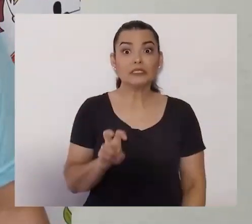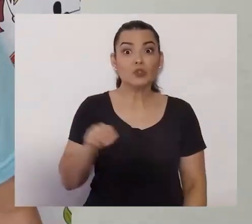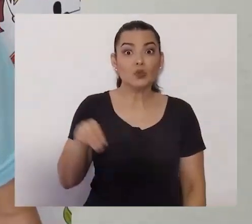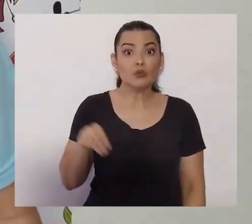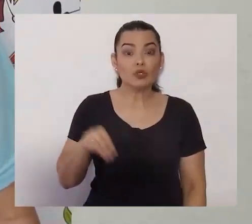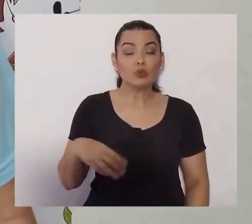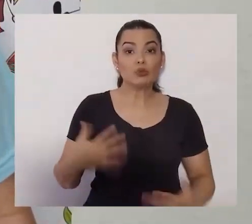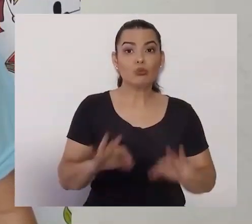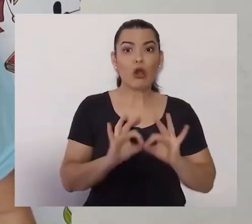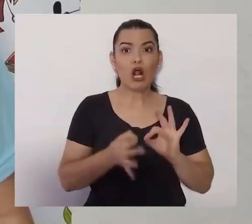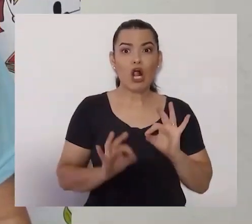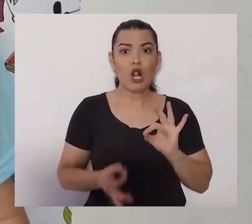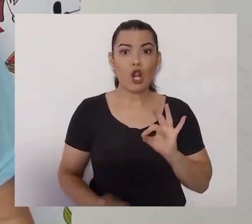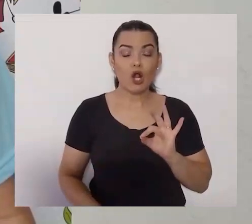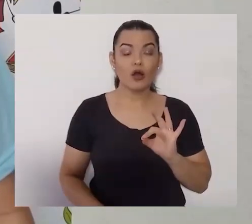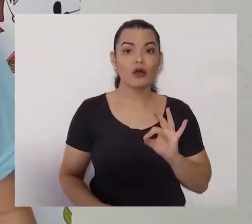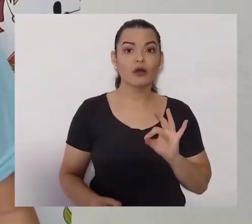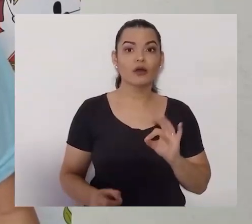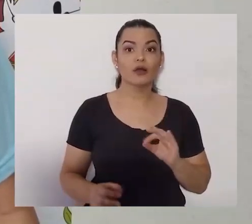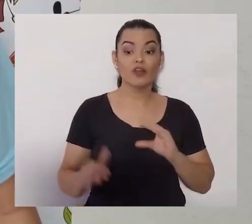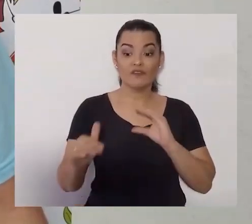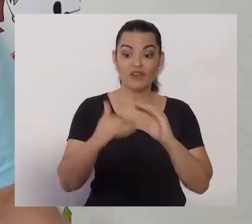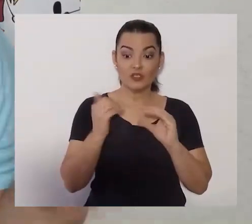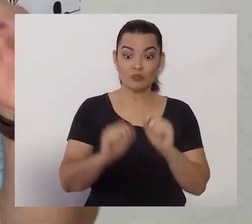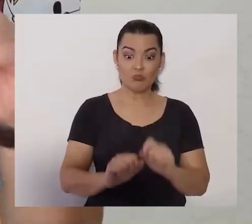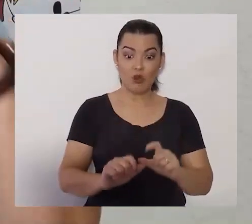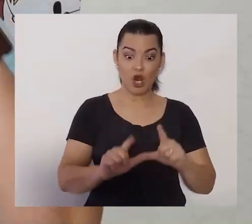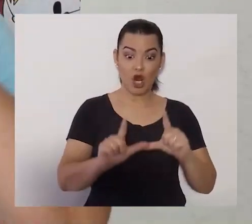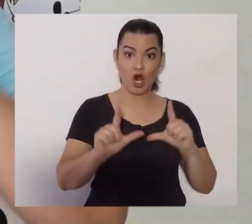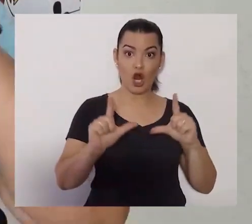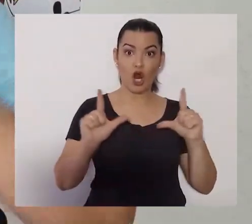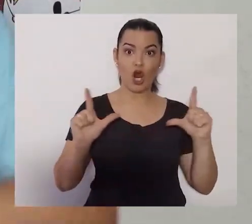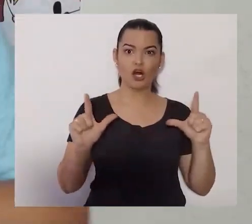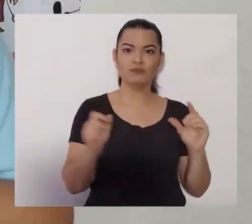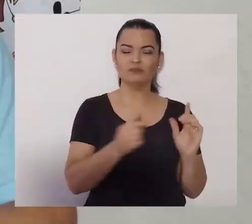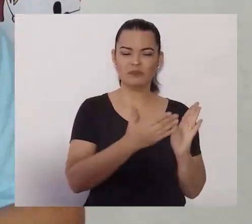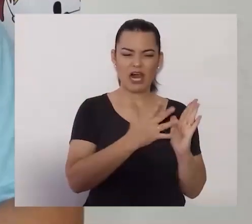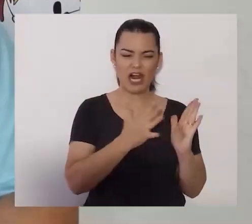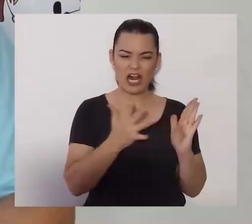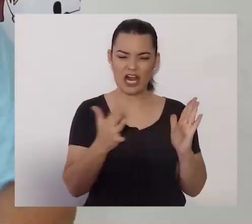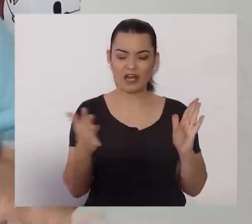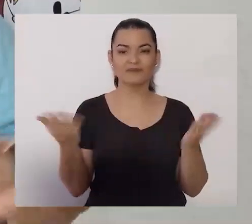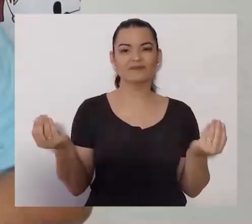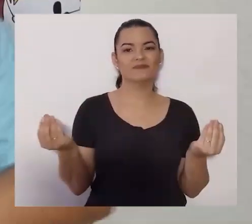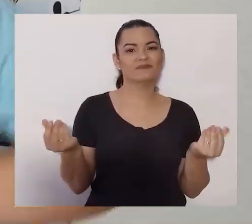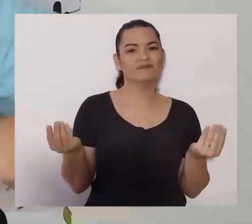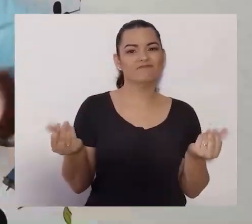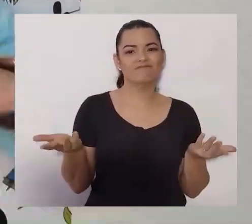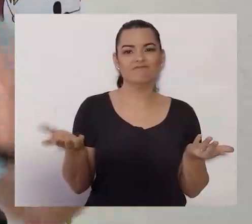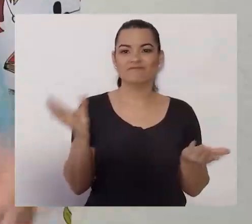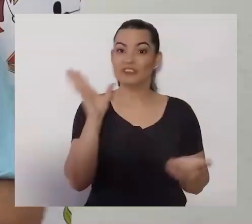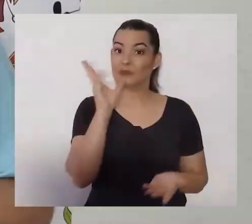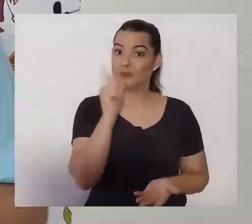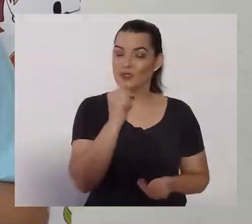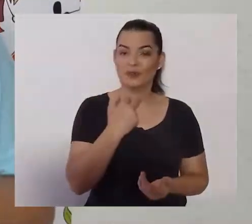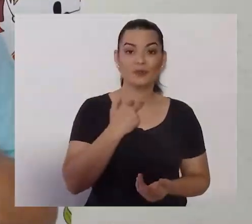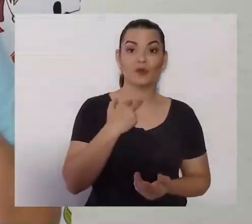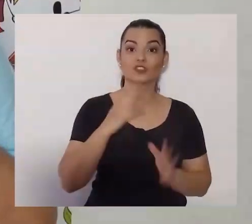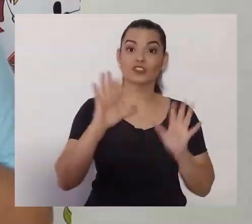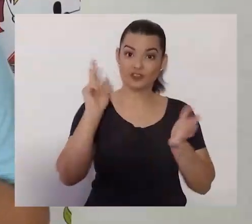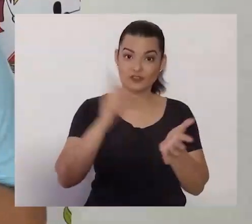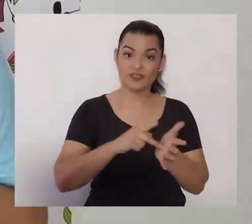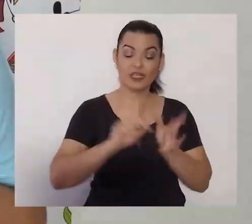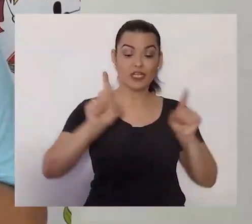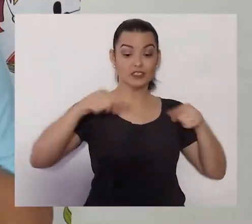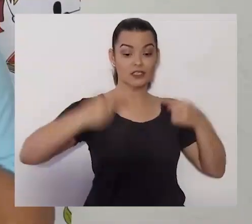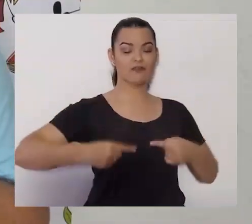quase eram um bloco inteiro do desafio do dia. Mas o desafio mesmo era organizar as